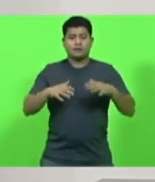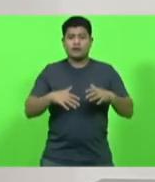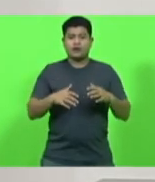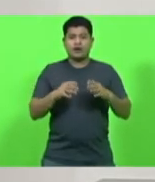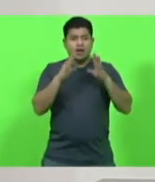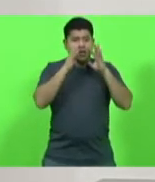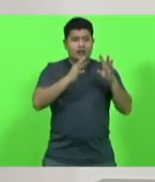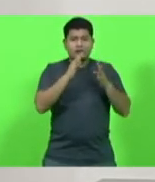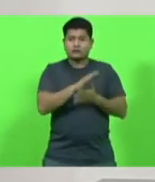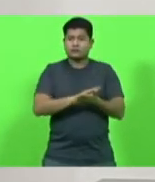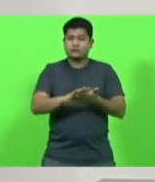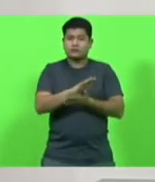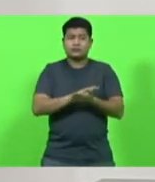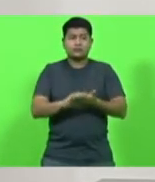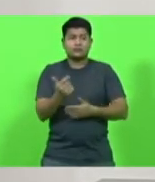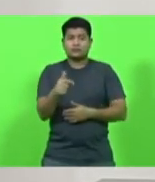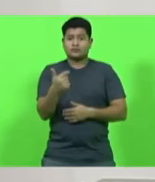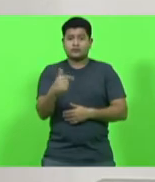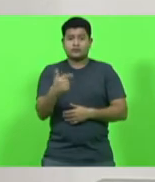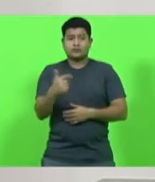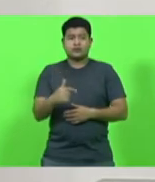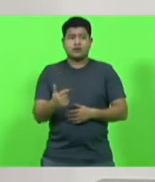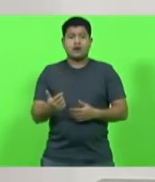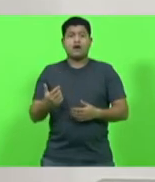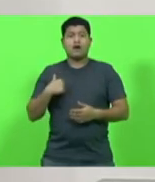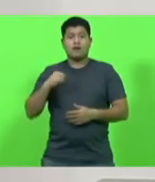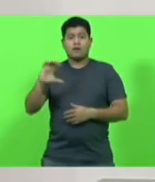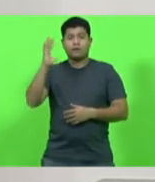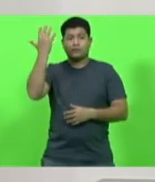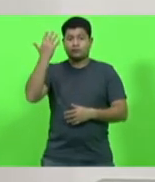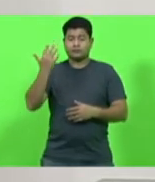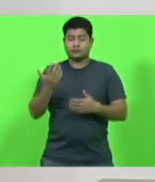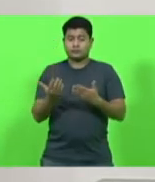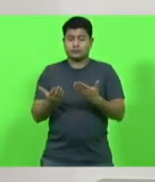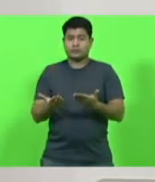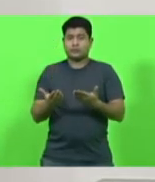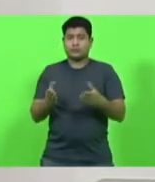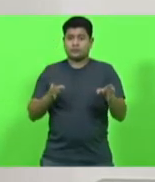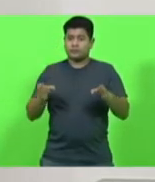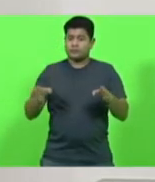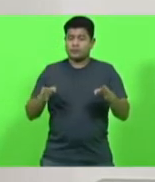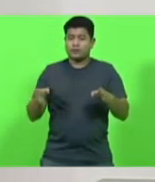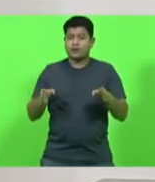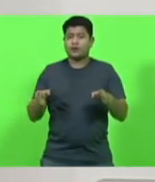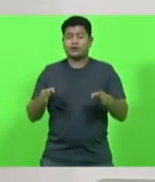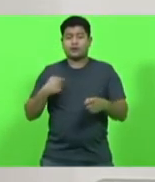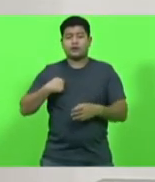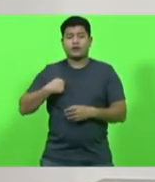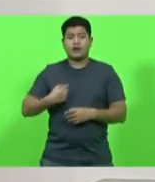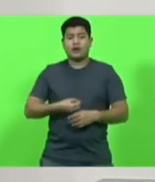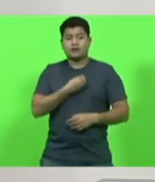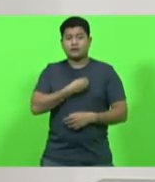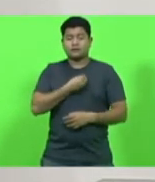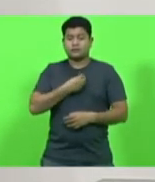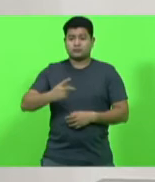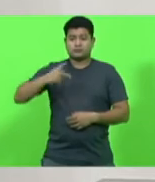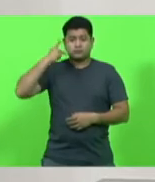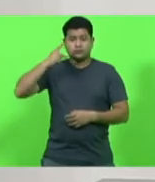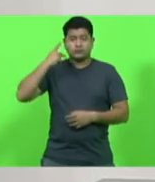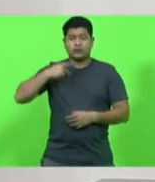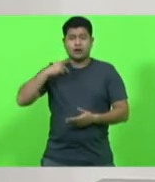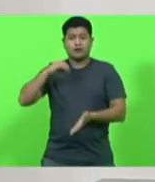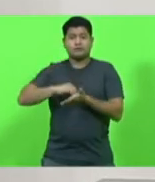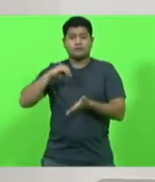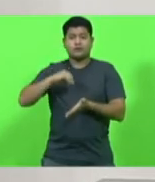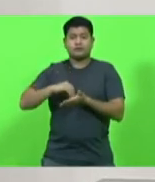nesse interregno de tempo que vivo a vida pública, de pessoas que, pela falta da reversão da